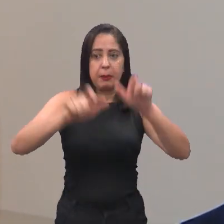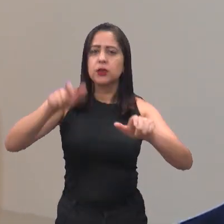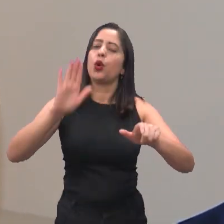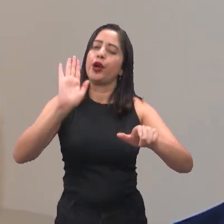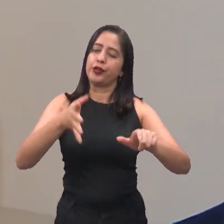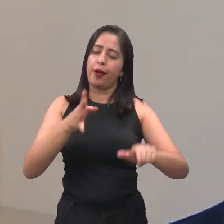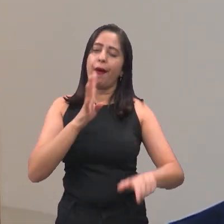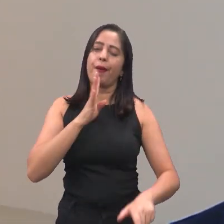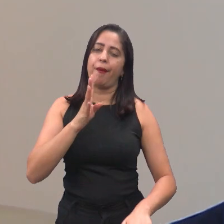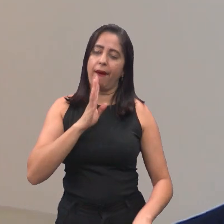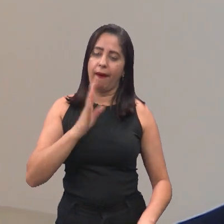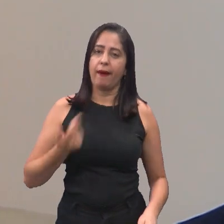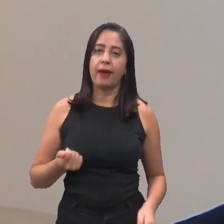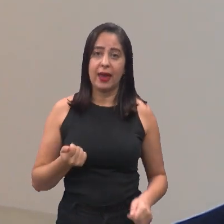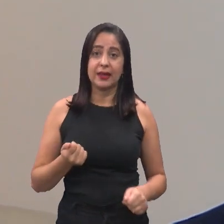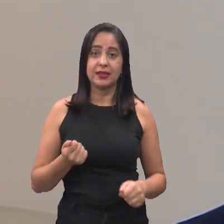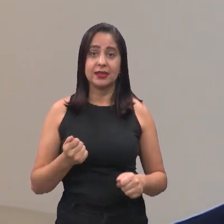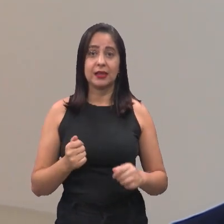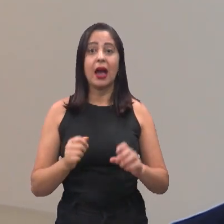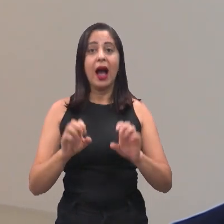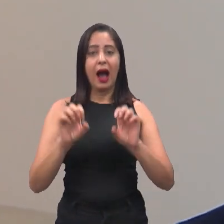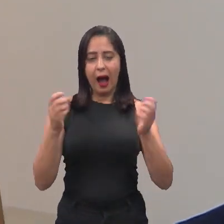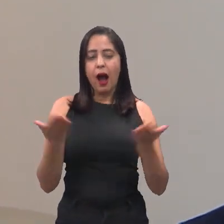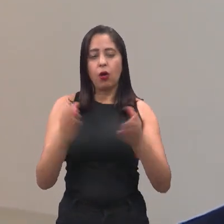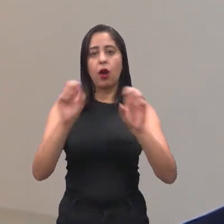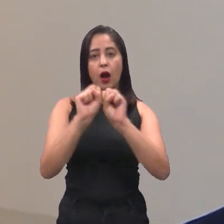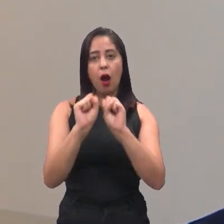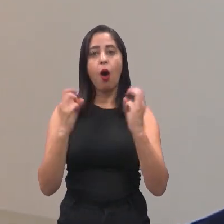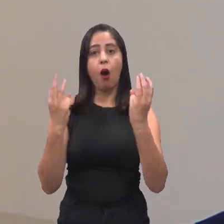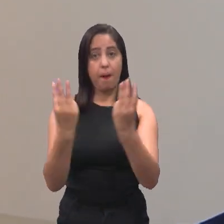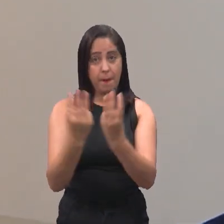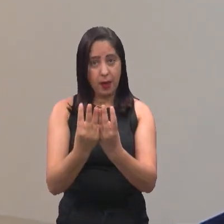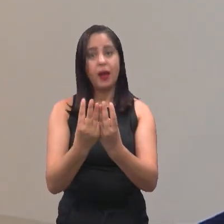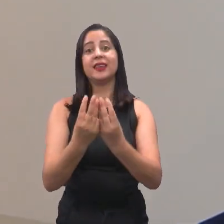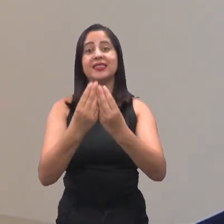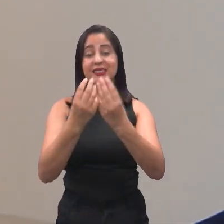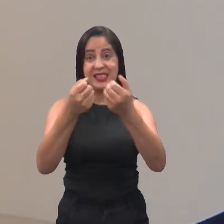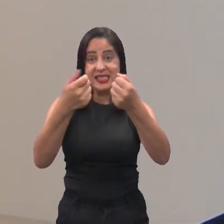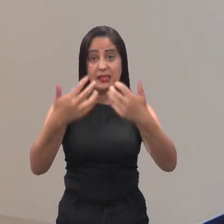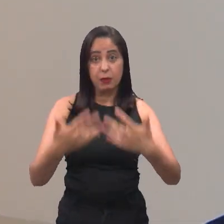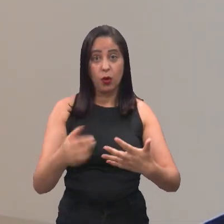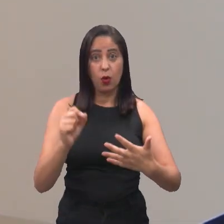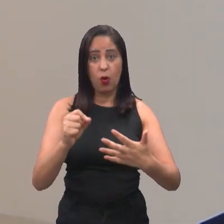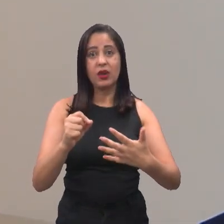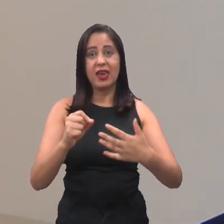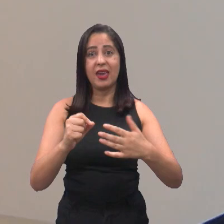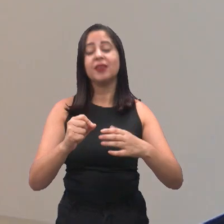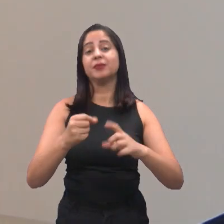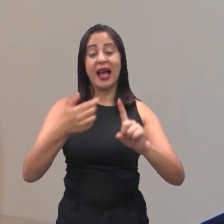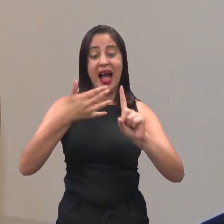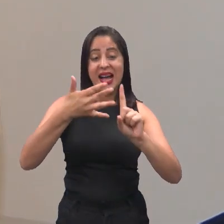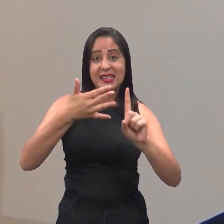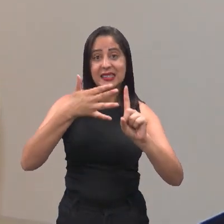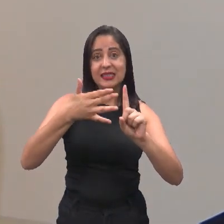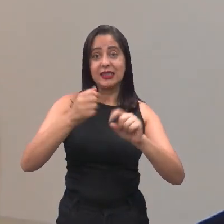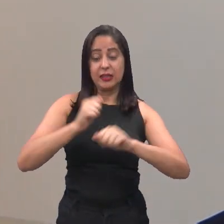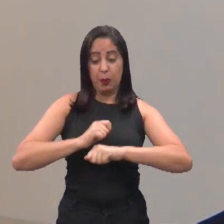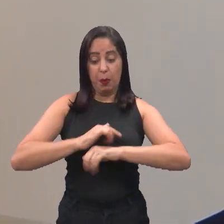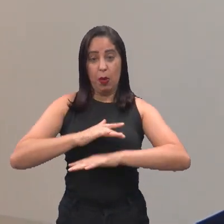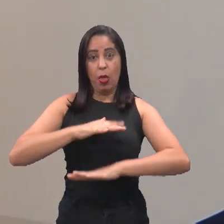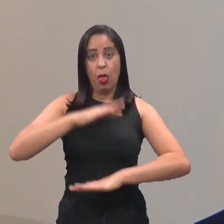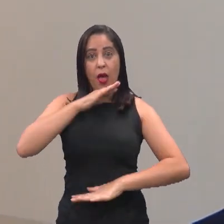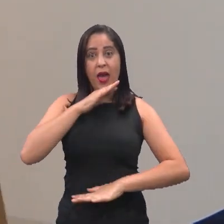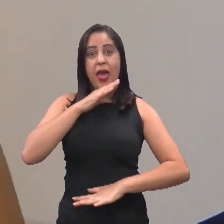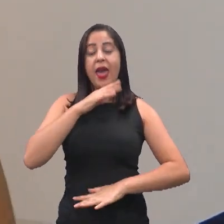Inclusive, recentemente a Organização Mundial da Saúde classificou a síndrome burnout como uma doença